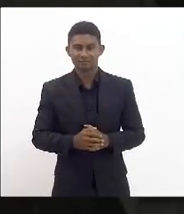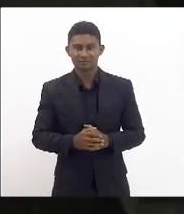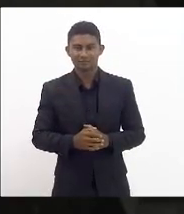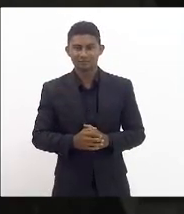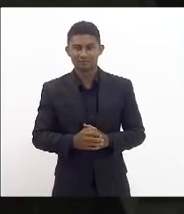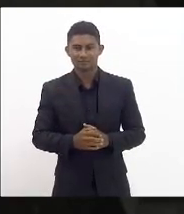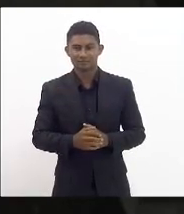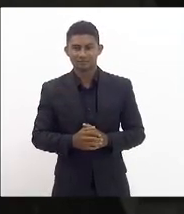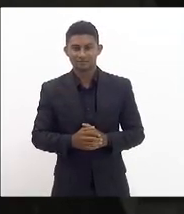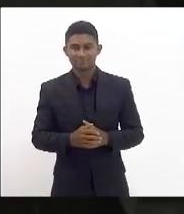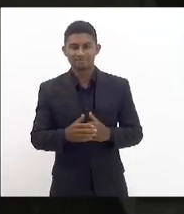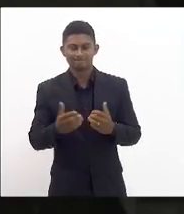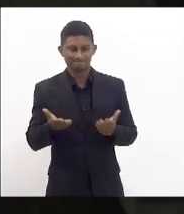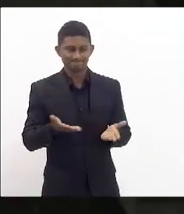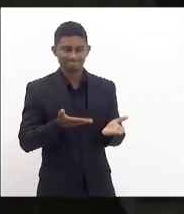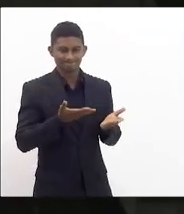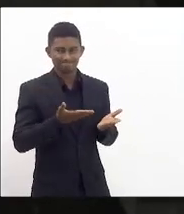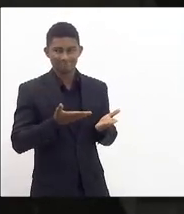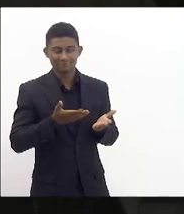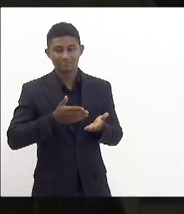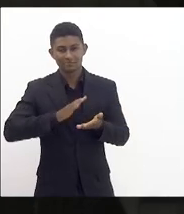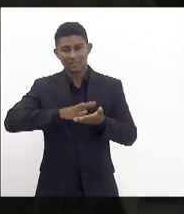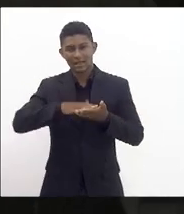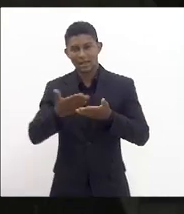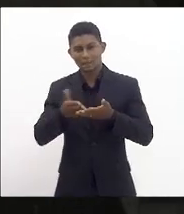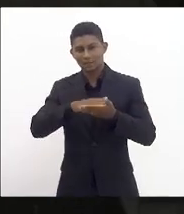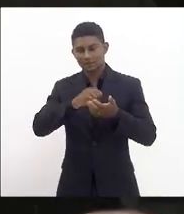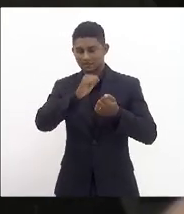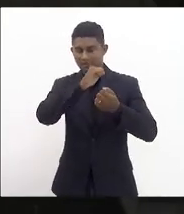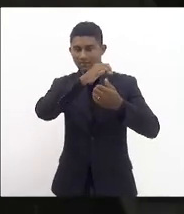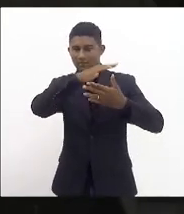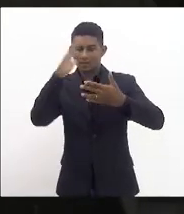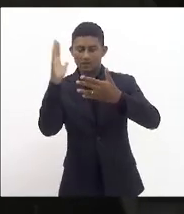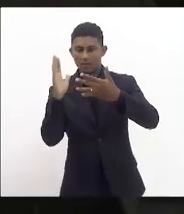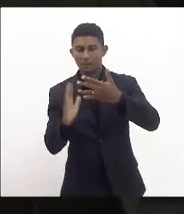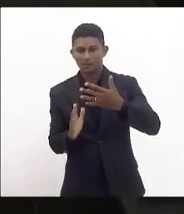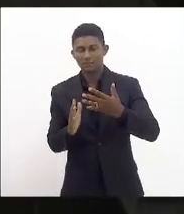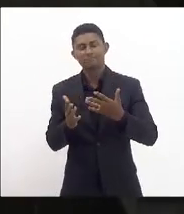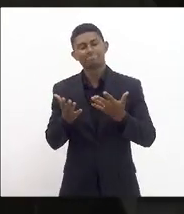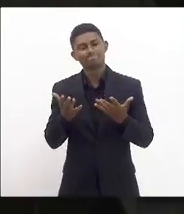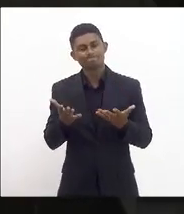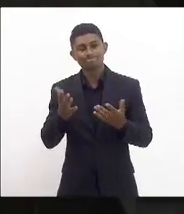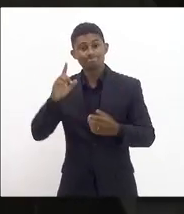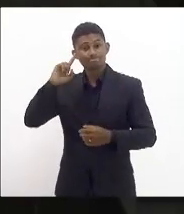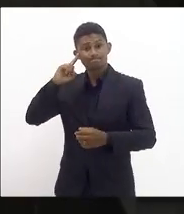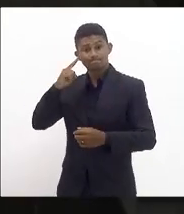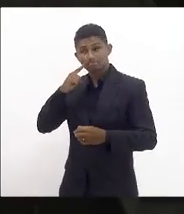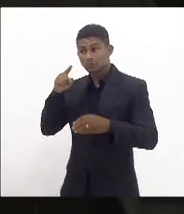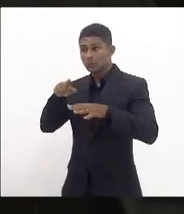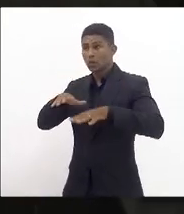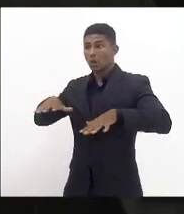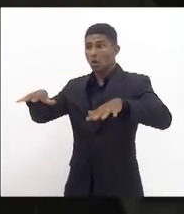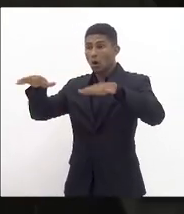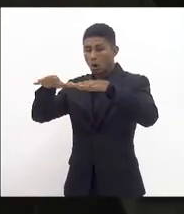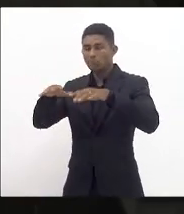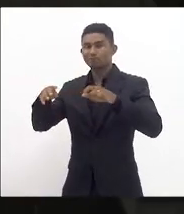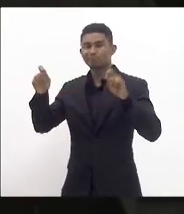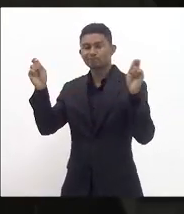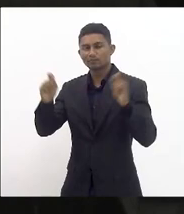senhor intérprete da linguagem de Libra, que leva a nossa voz